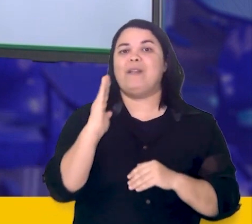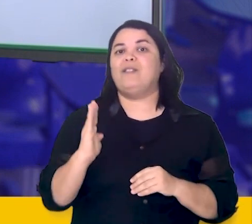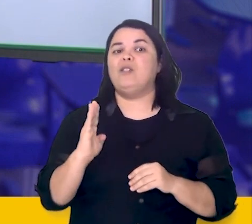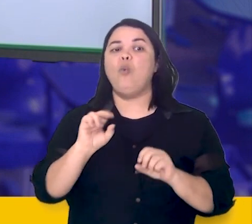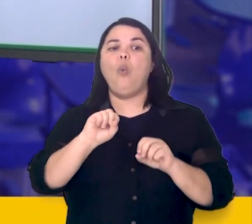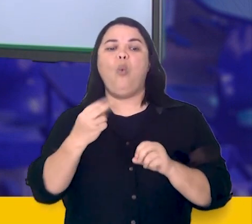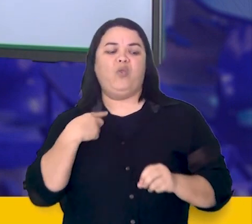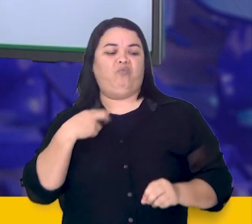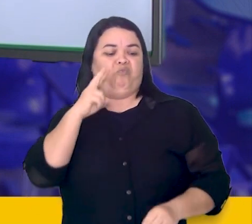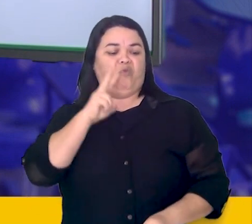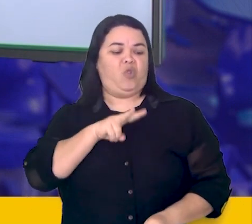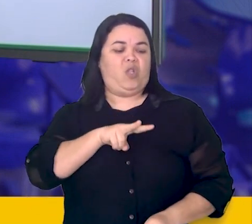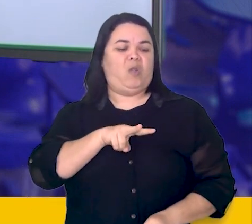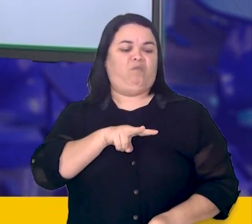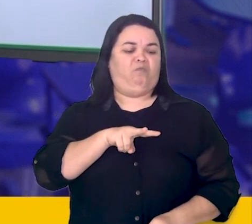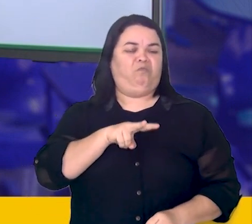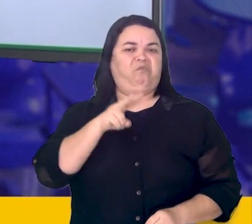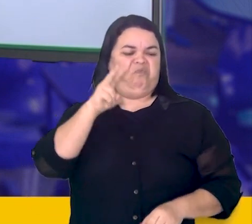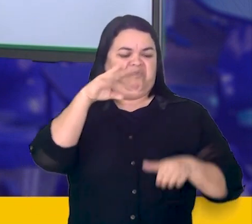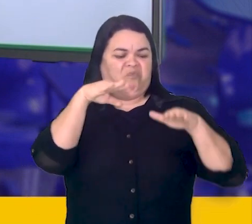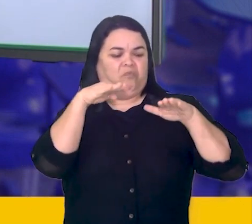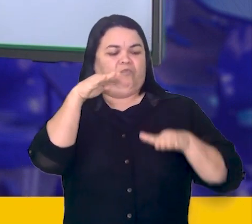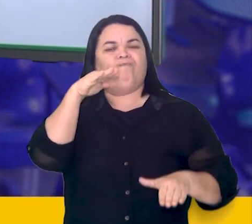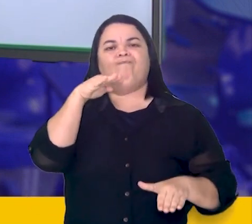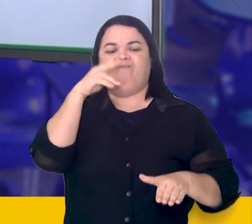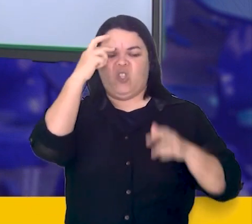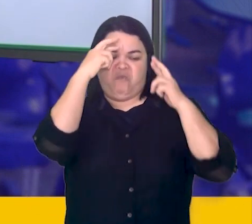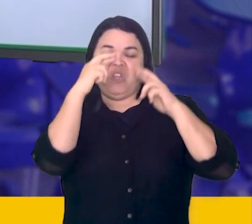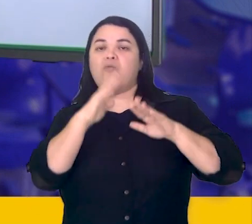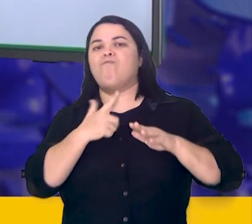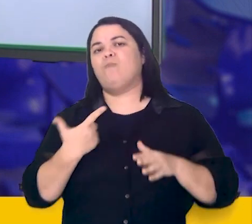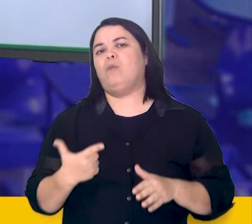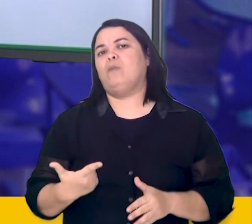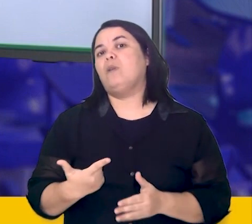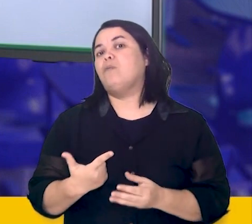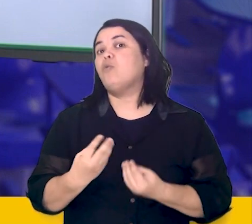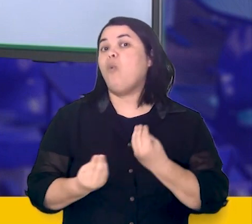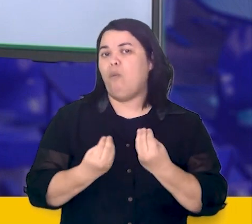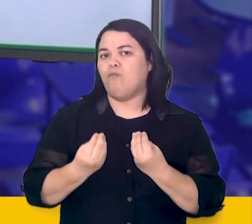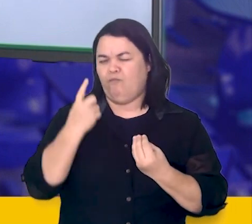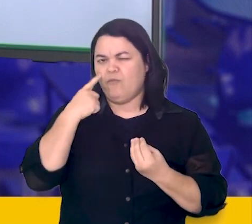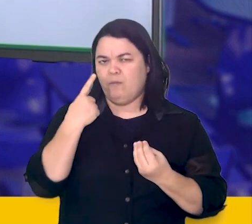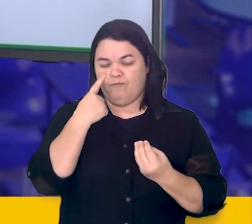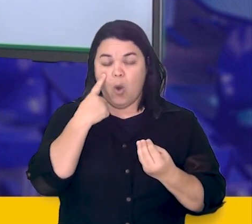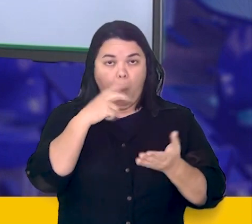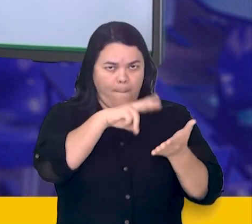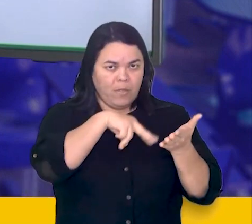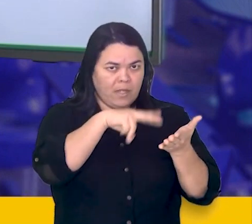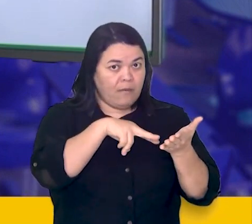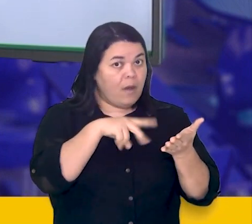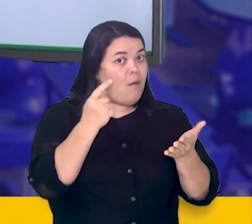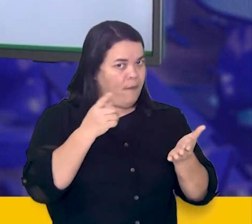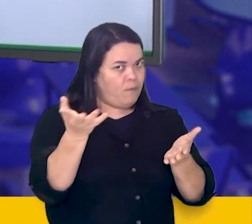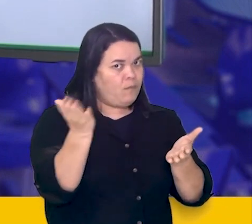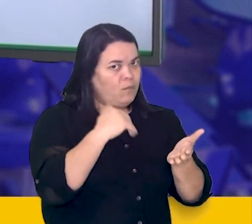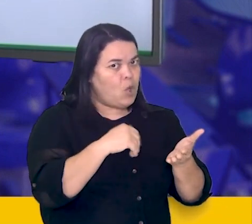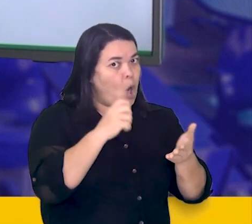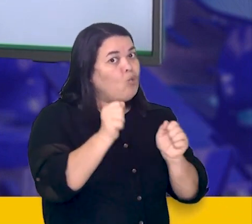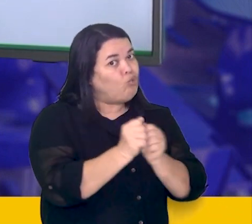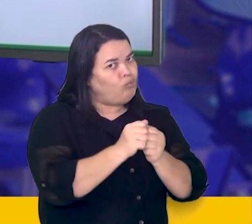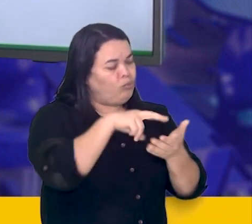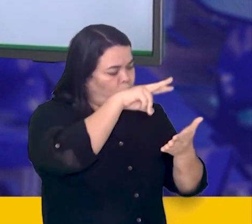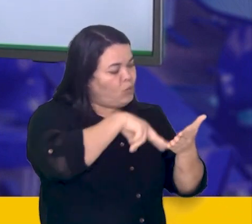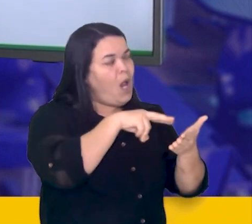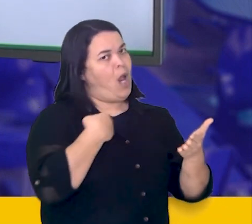intuito dominador e que de fato não teve nenhum respeito por eles? Vamos observar a leitura? Mas eu quero que você faça a leitura comigo, tá?